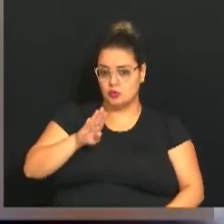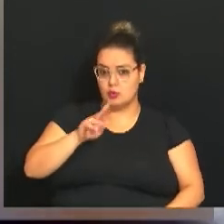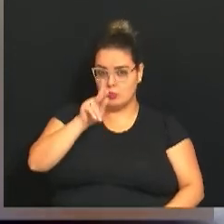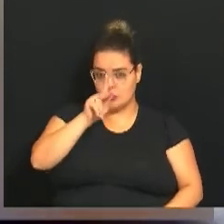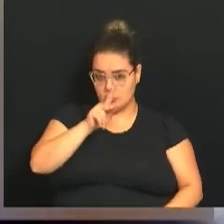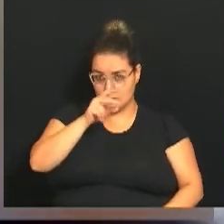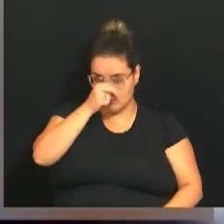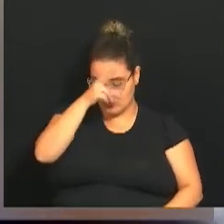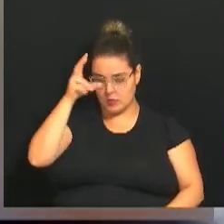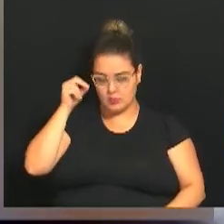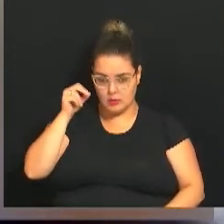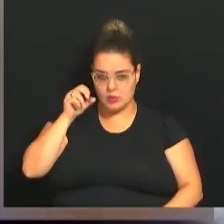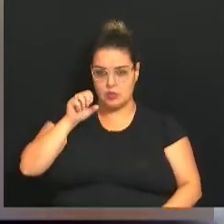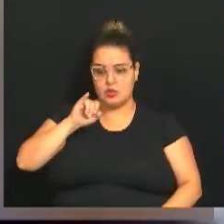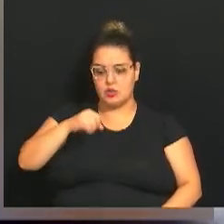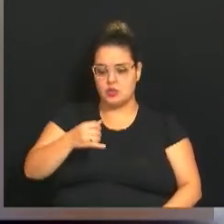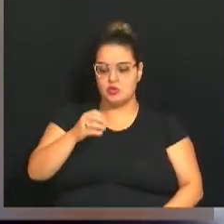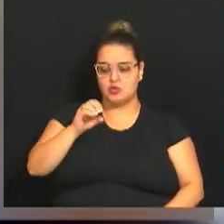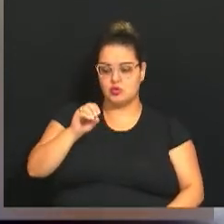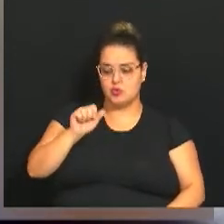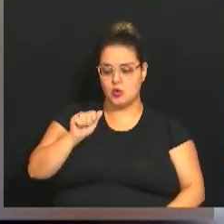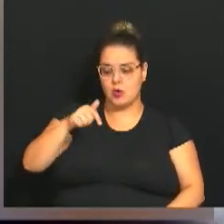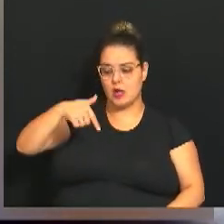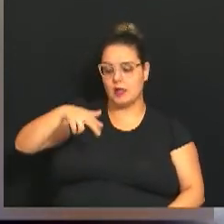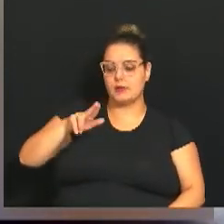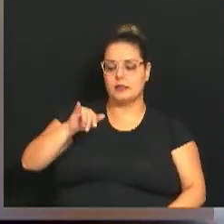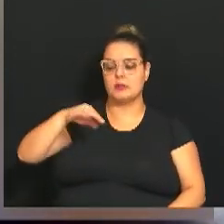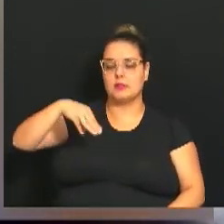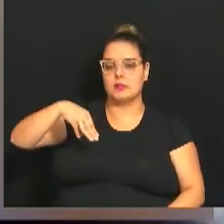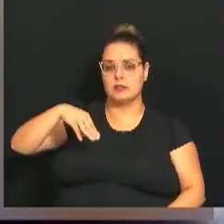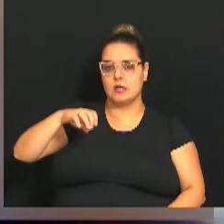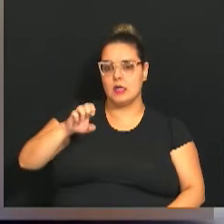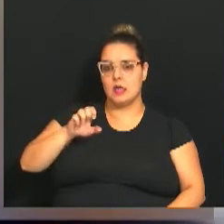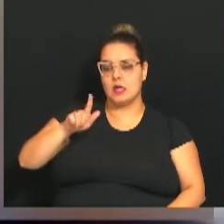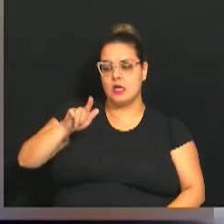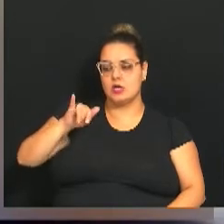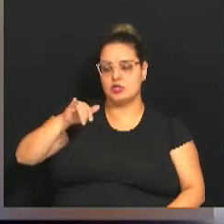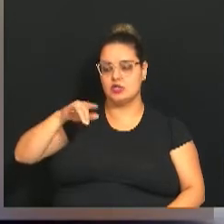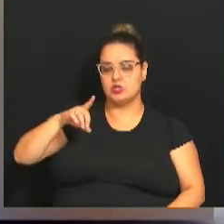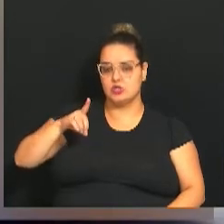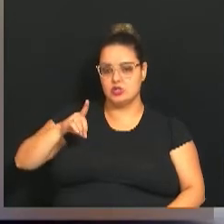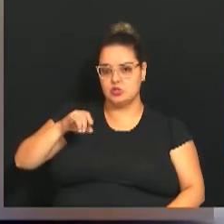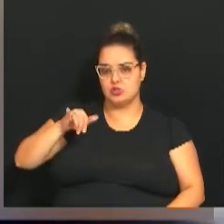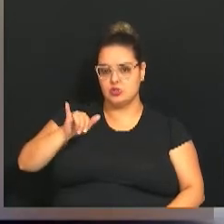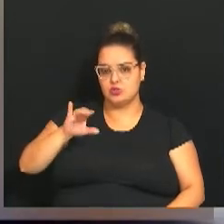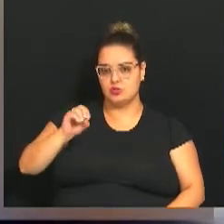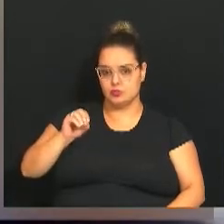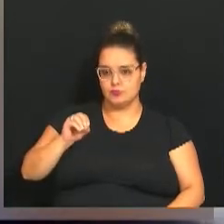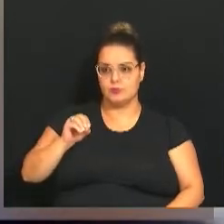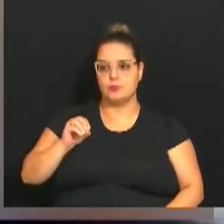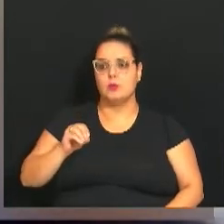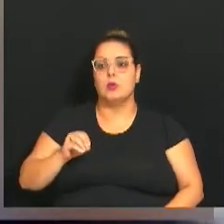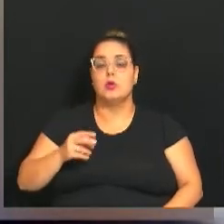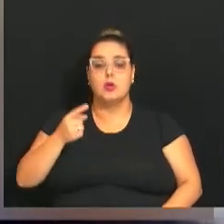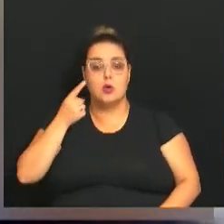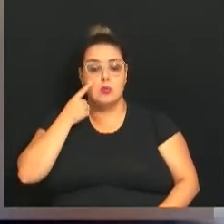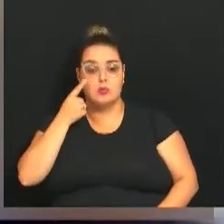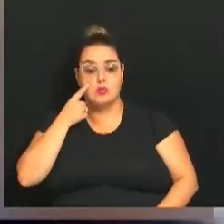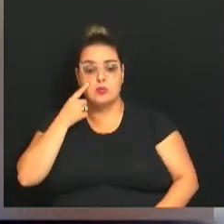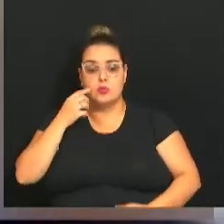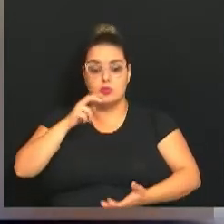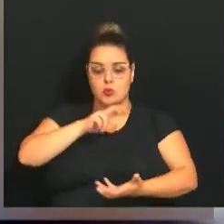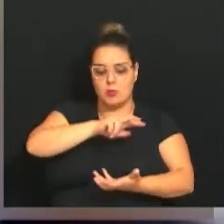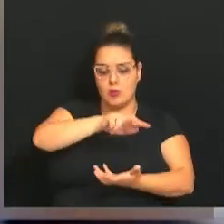Egídio e lá eu tive a oportunidade de acompanhar a implantação da estação de